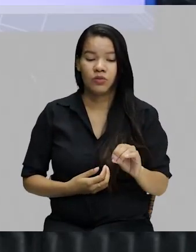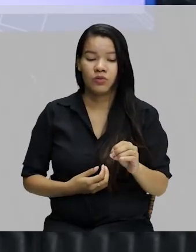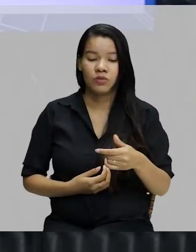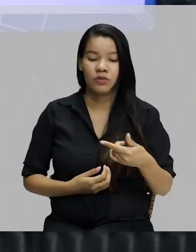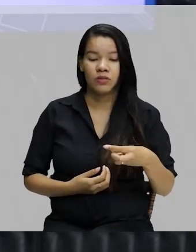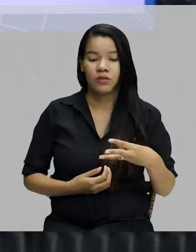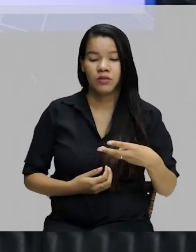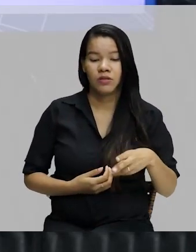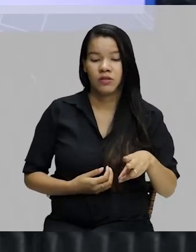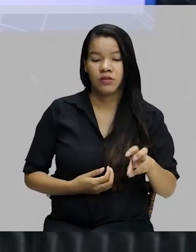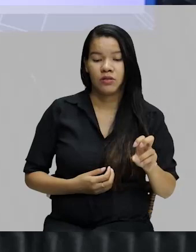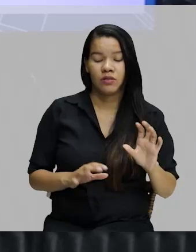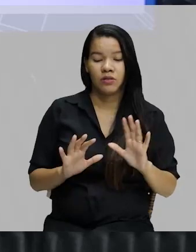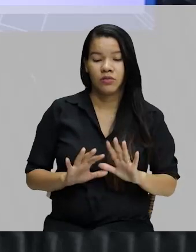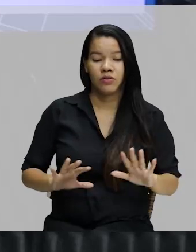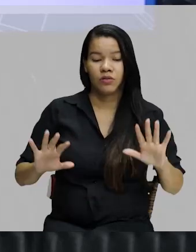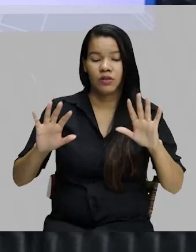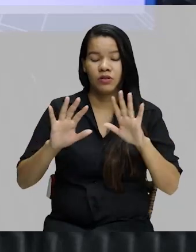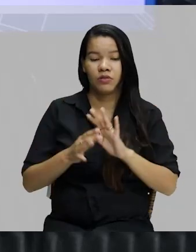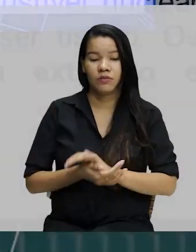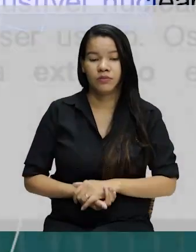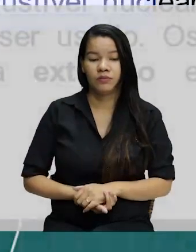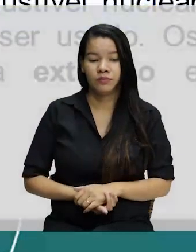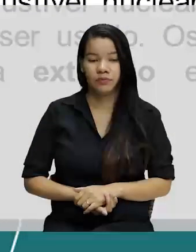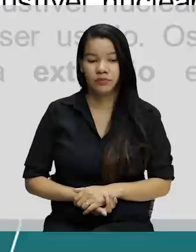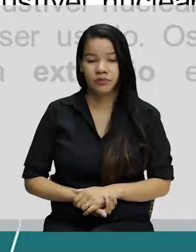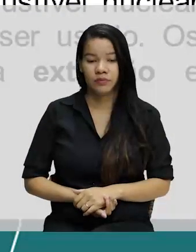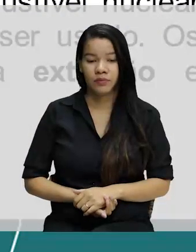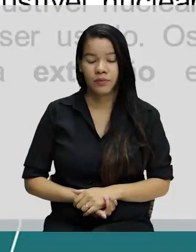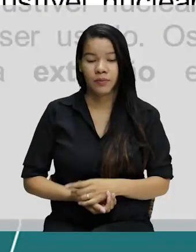reator nuclear.